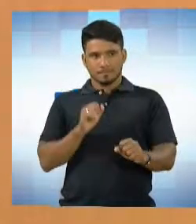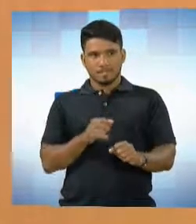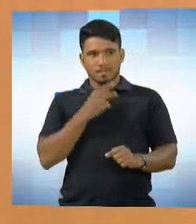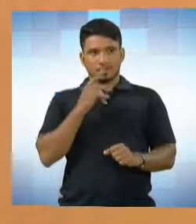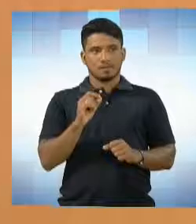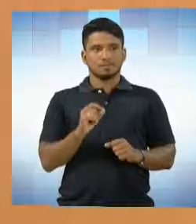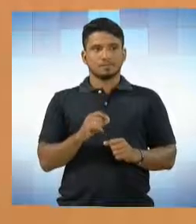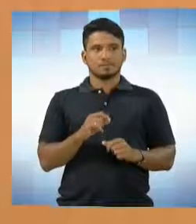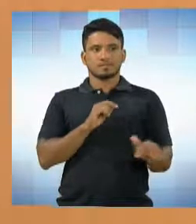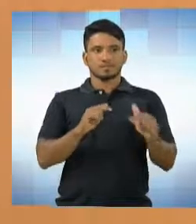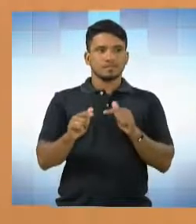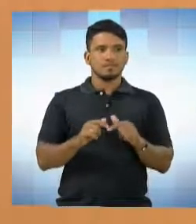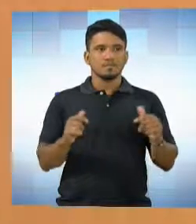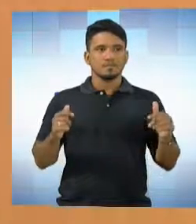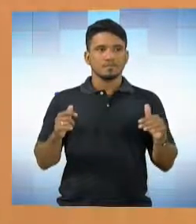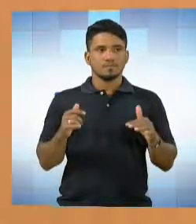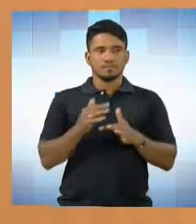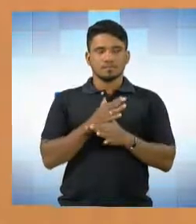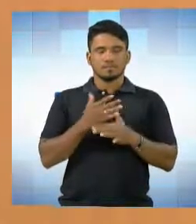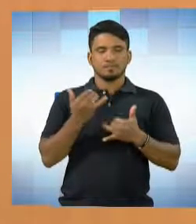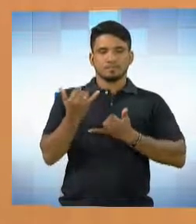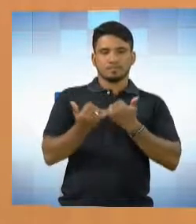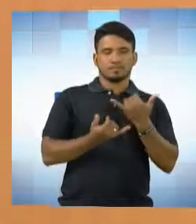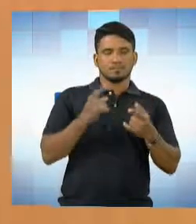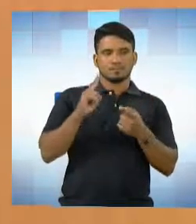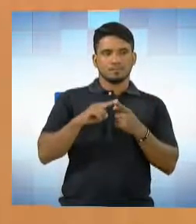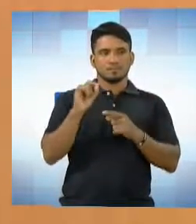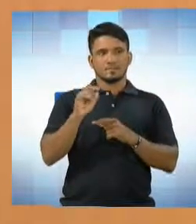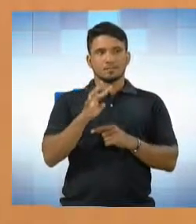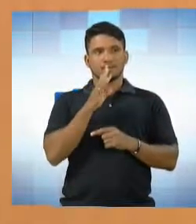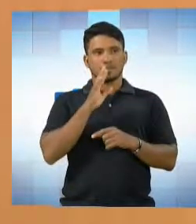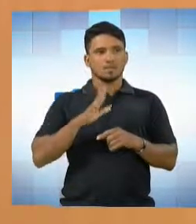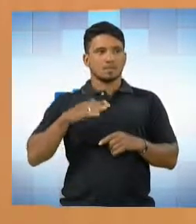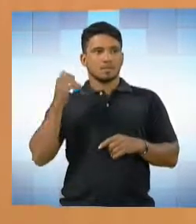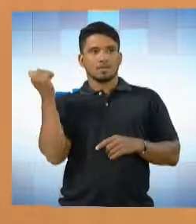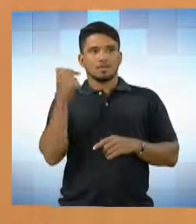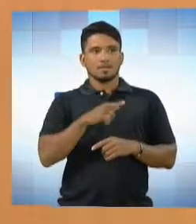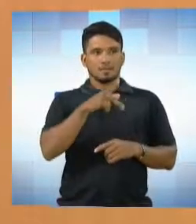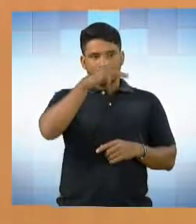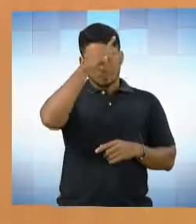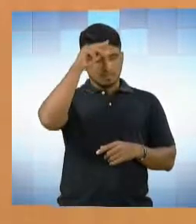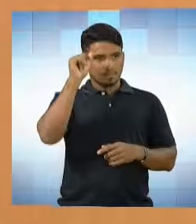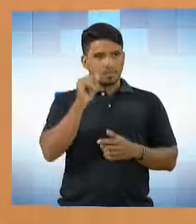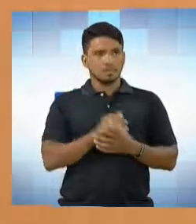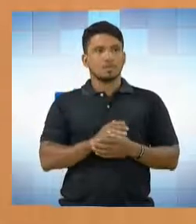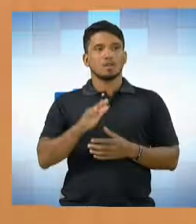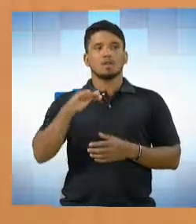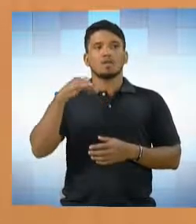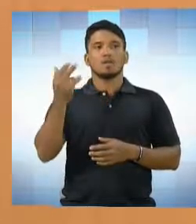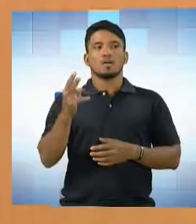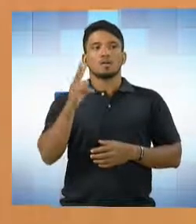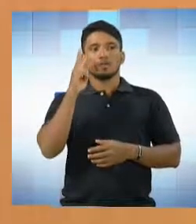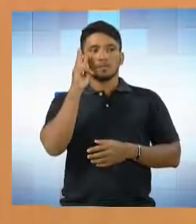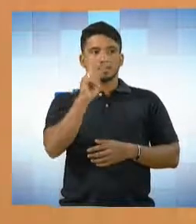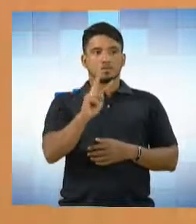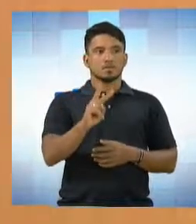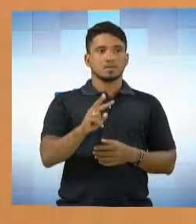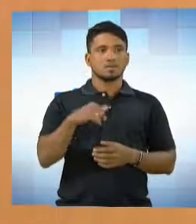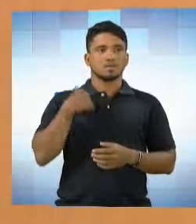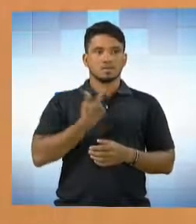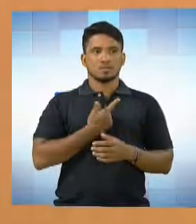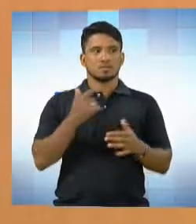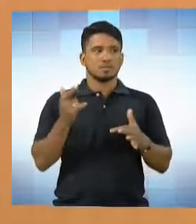que trabalha com a cidade e até brinca que conhece a cidade um pouco mais do que o prefeito. Qual a visão da